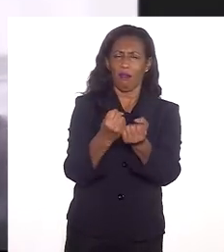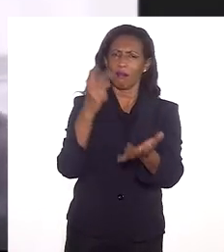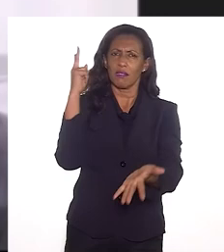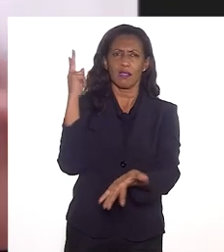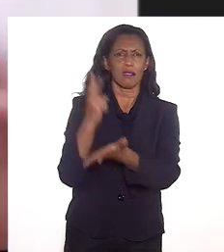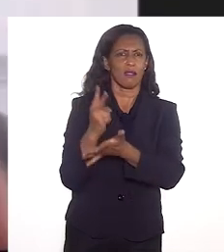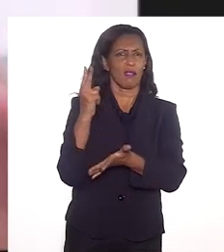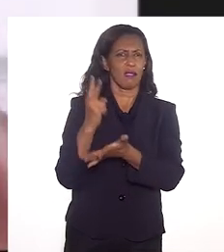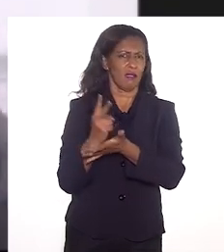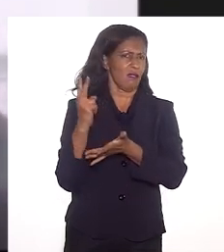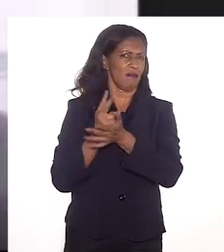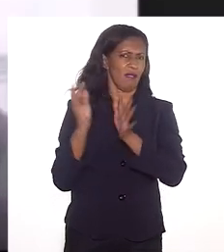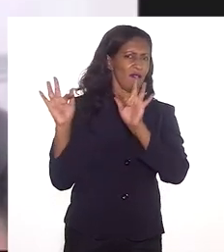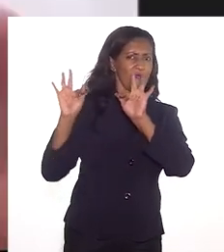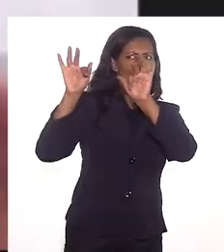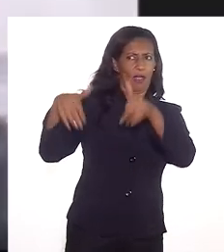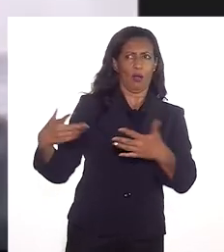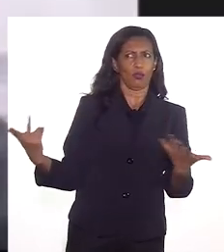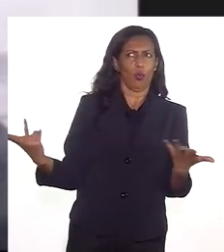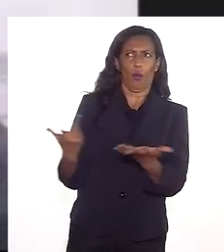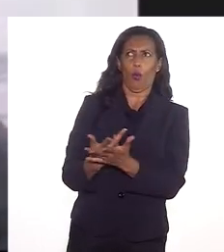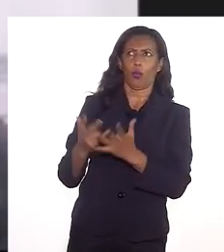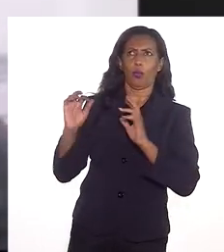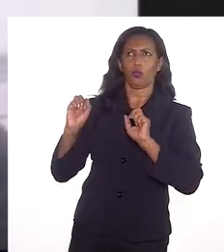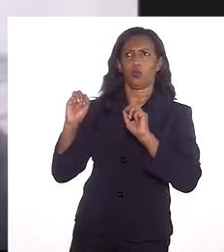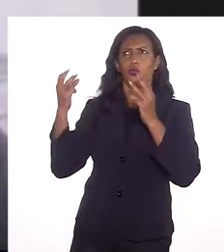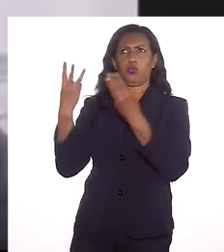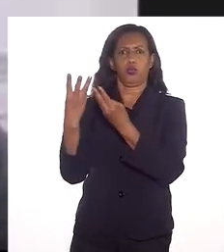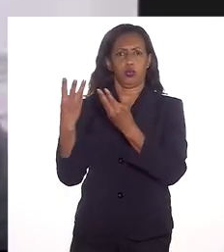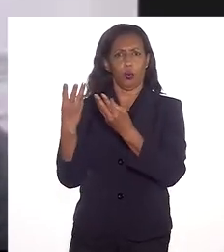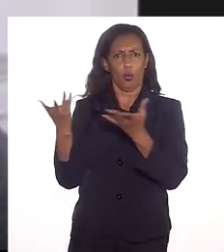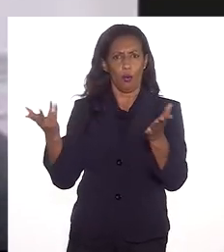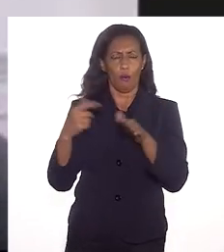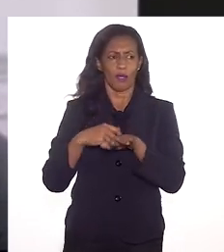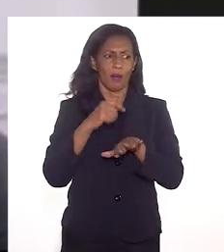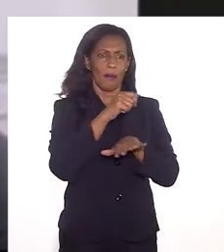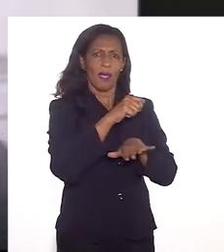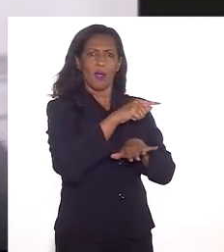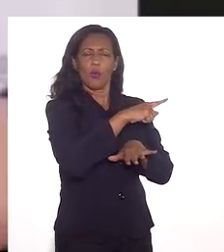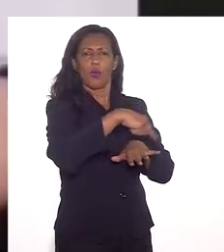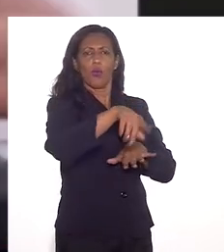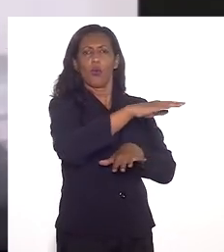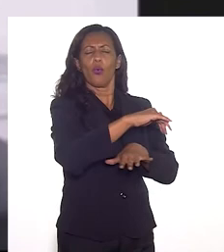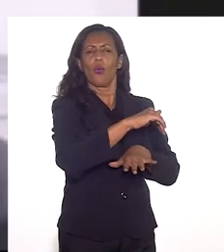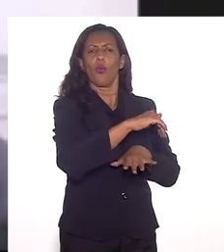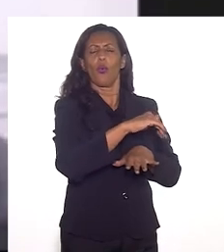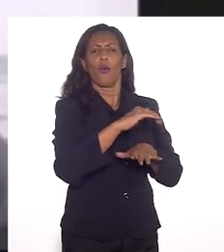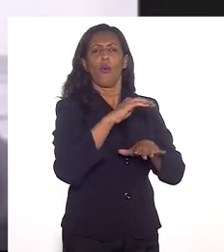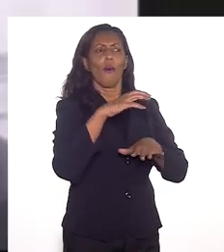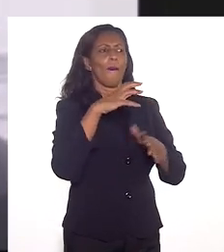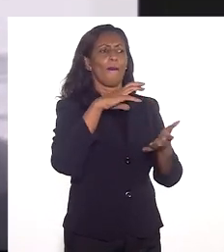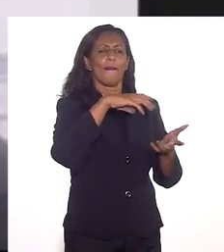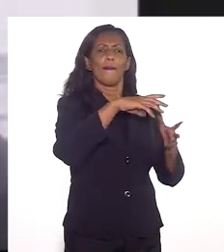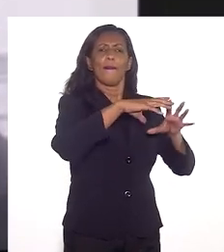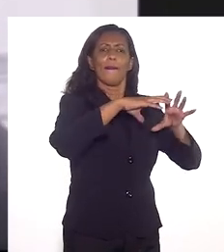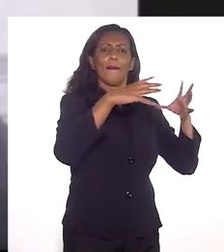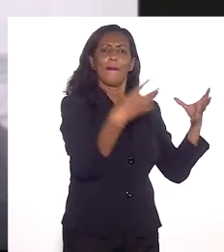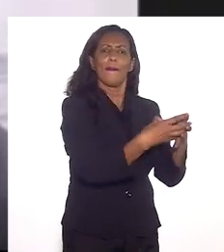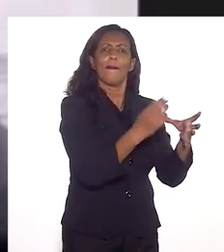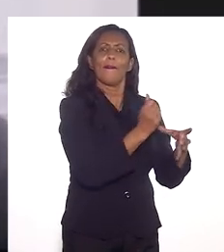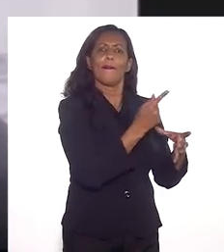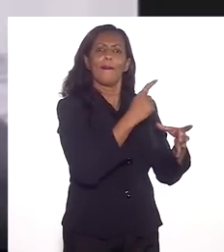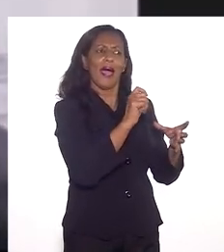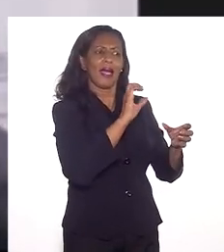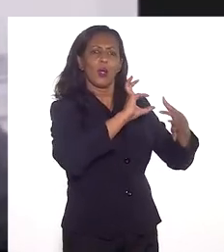que sempre é sinal de algum de alguma coisa mas o próprio Parque Olímpico né que recebeu os Olimpíadas a gente